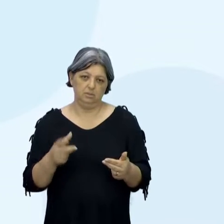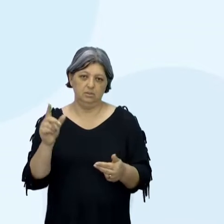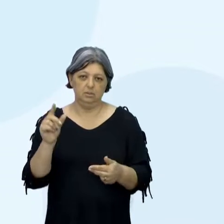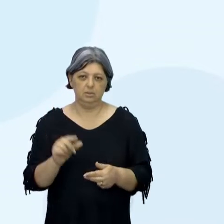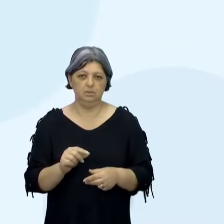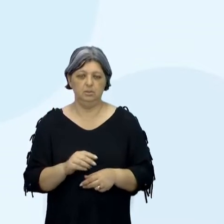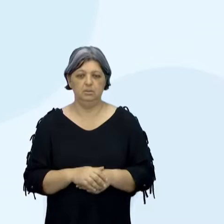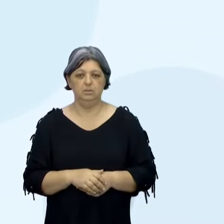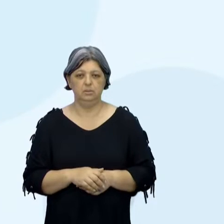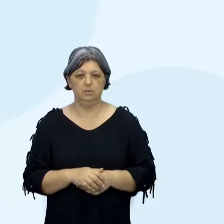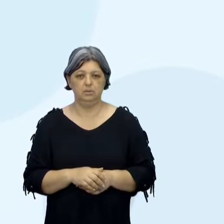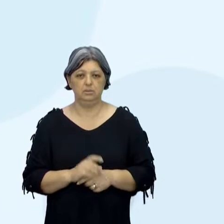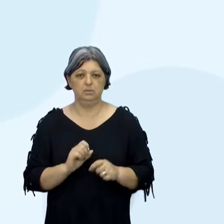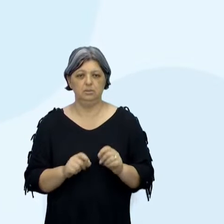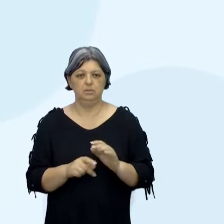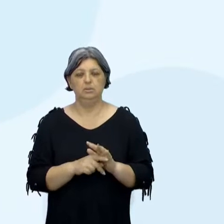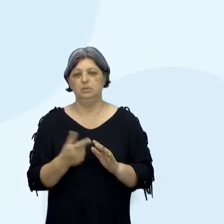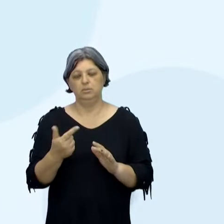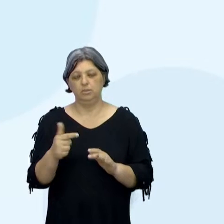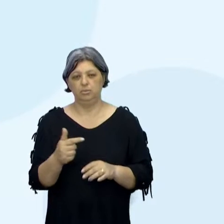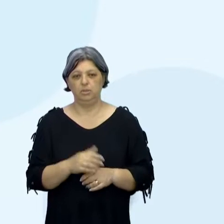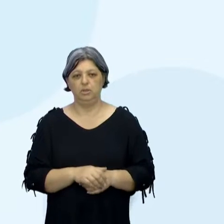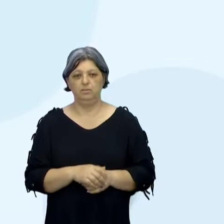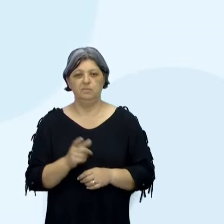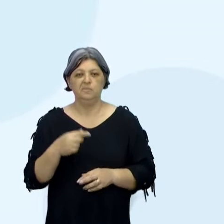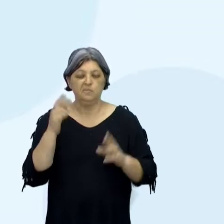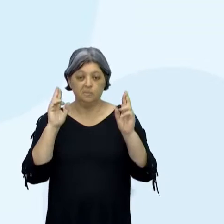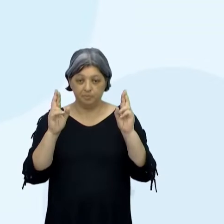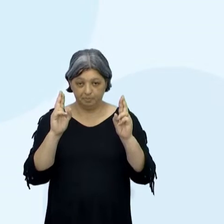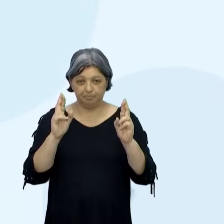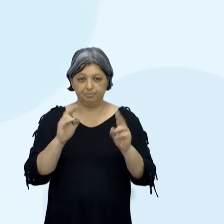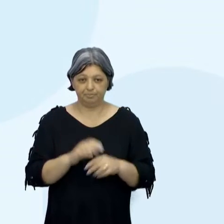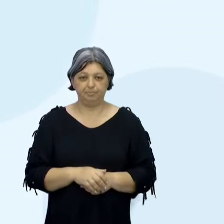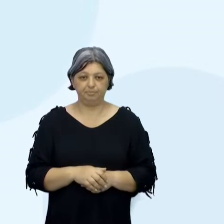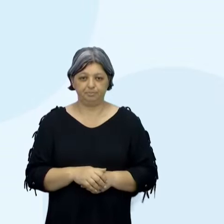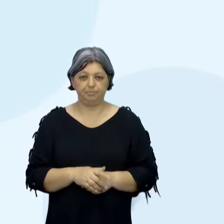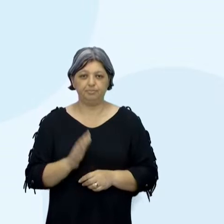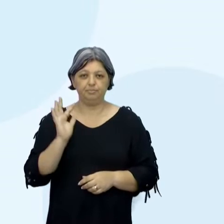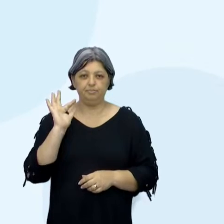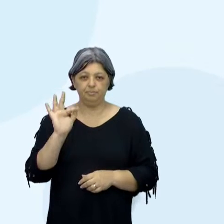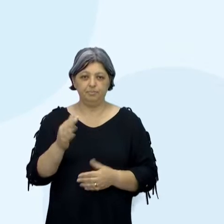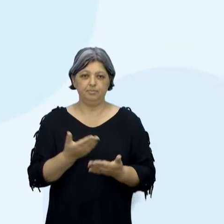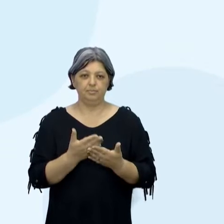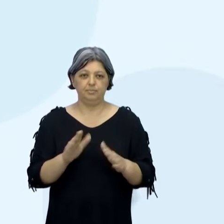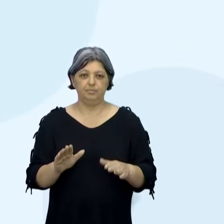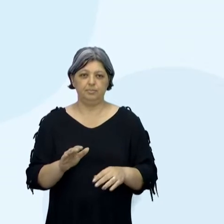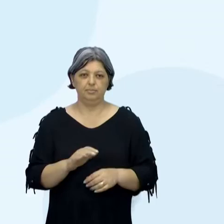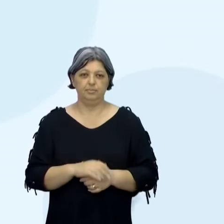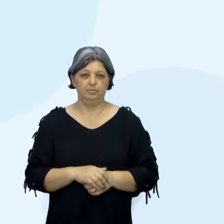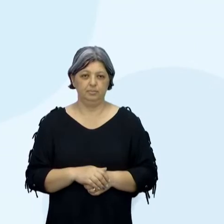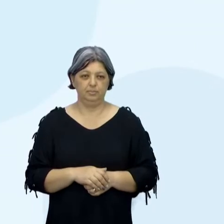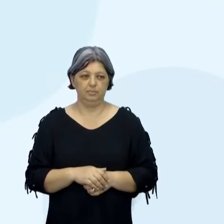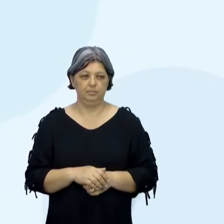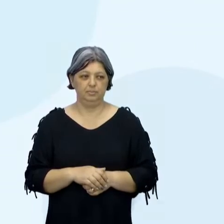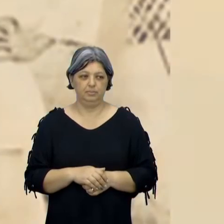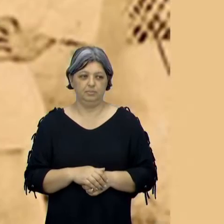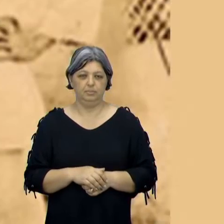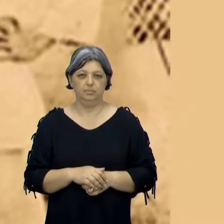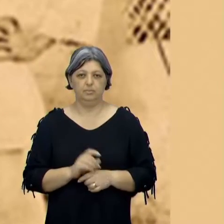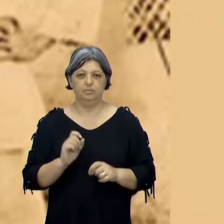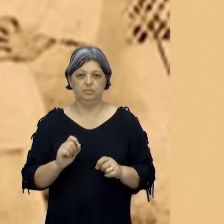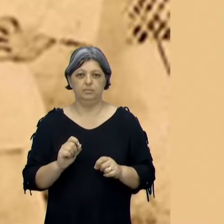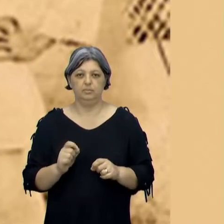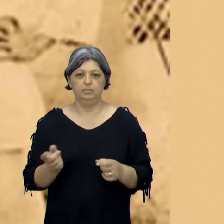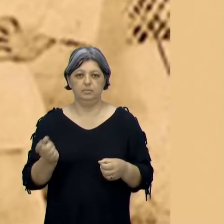ou mesmo inexistente, né? Vamos torcer aí para que um dia isso venha a acontecer. Pessoal, pode voltar em mim